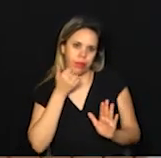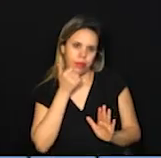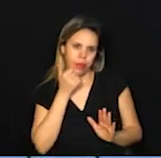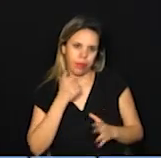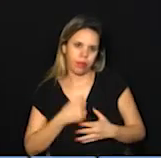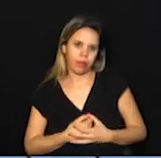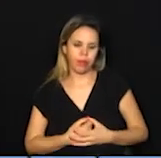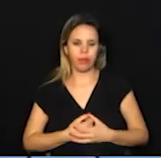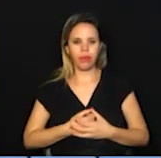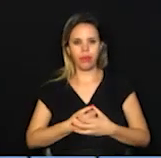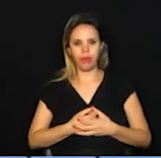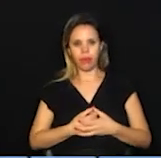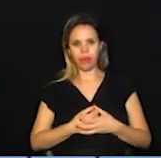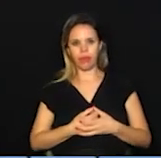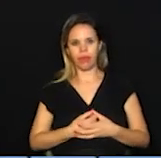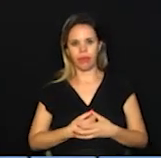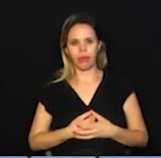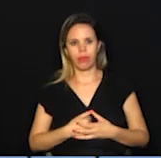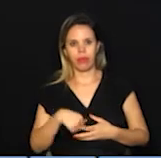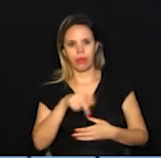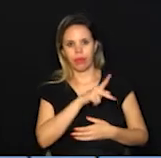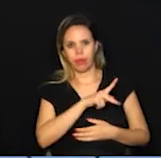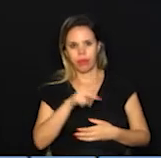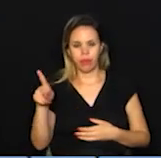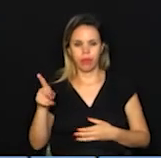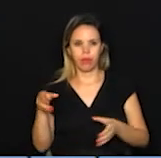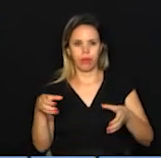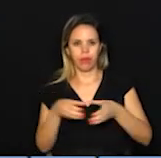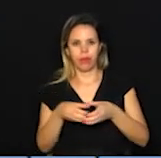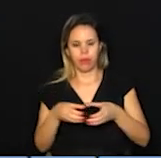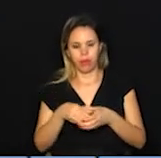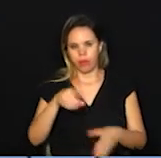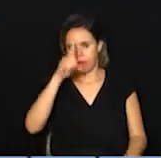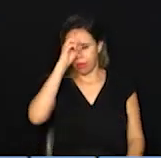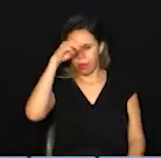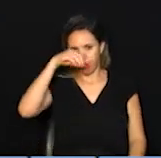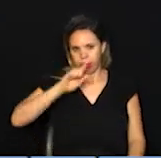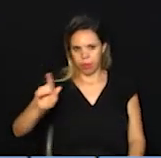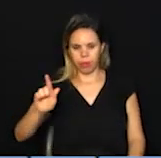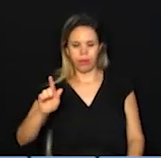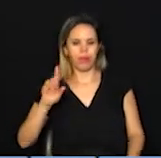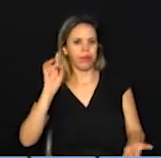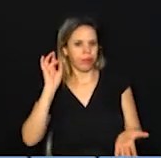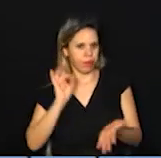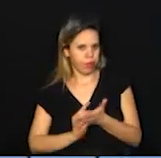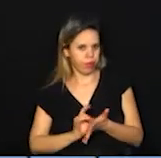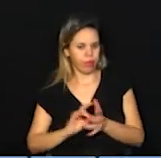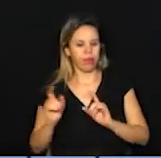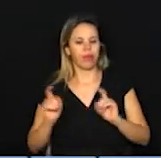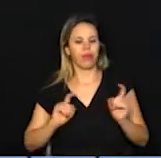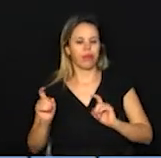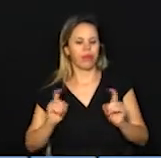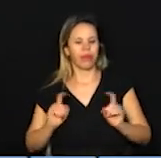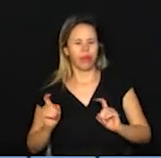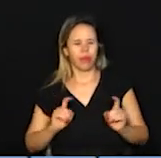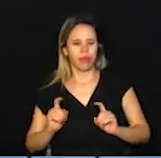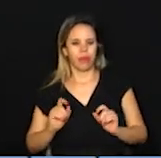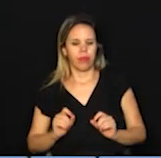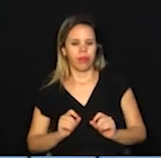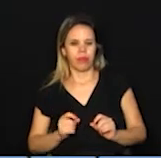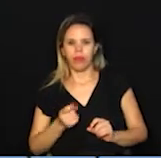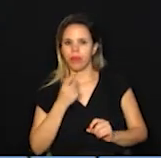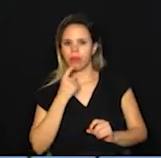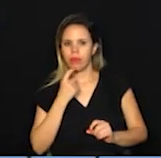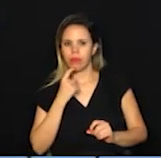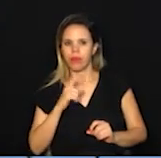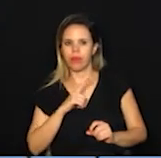científica. O presidente da rede, Mário Gatti, afirmou nesta reunião que